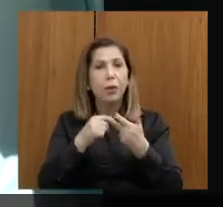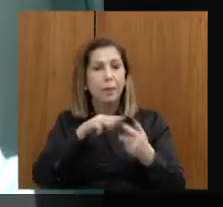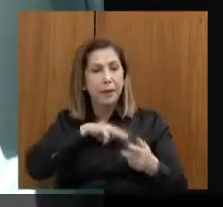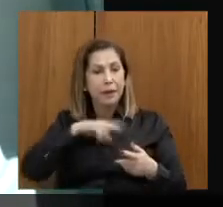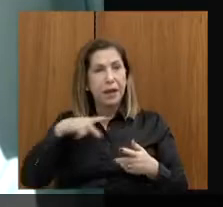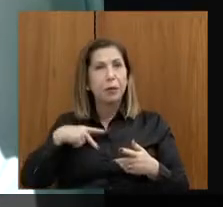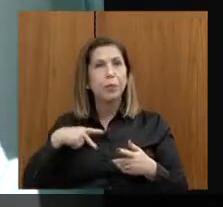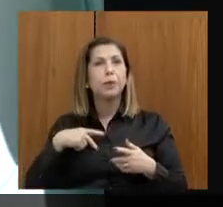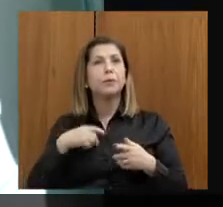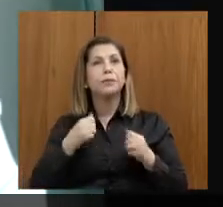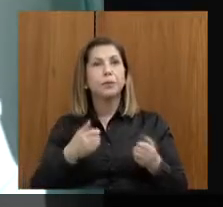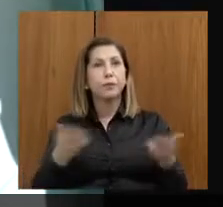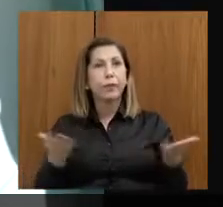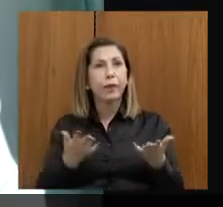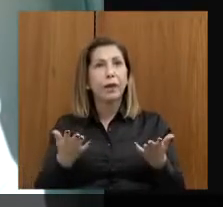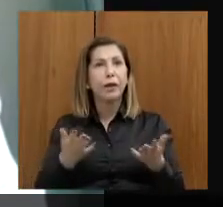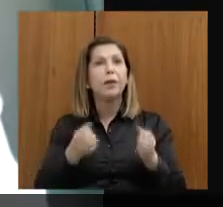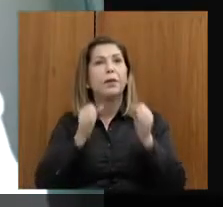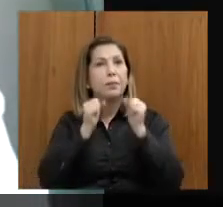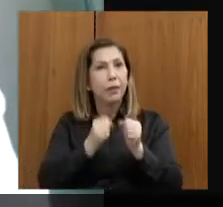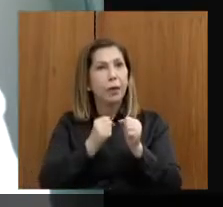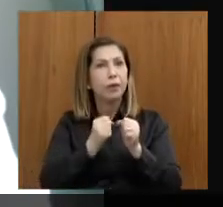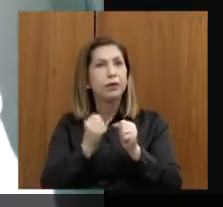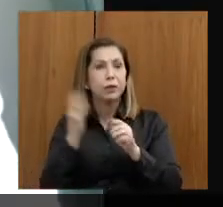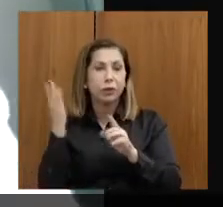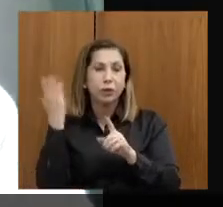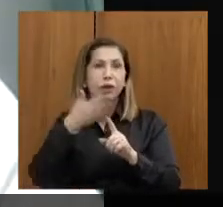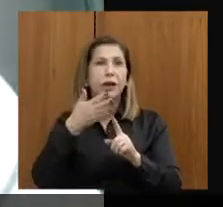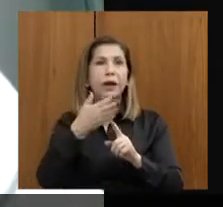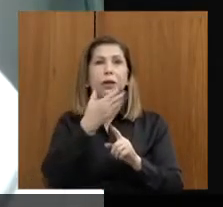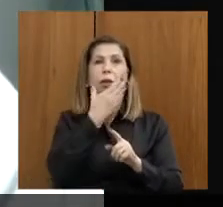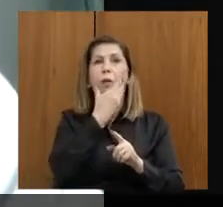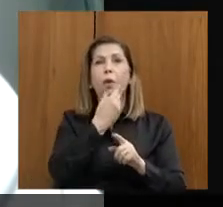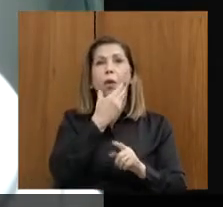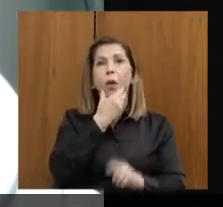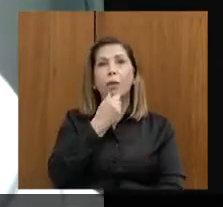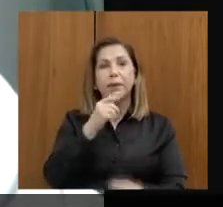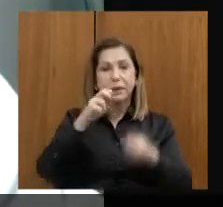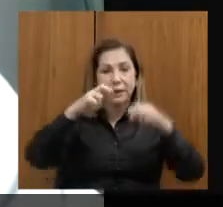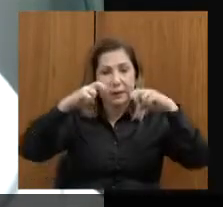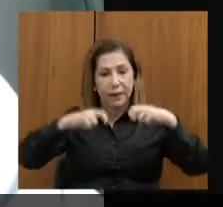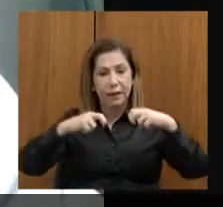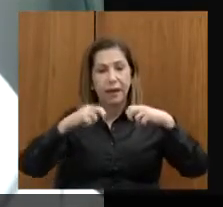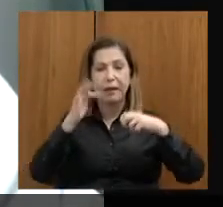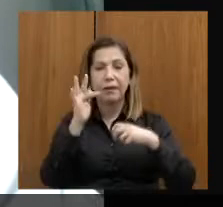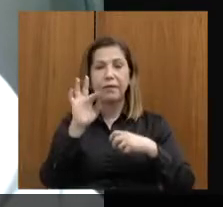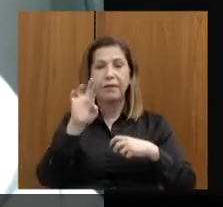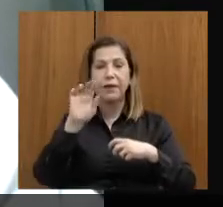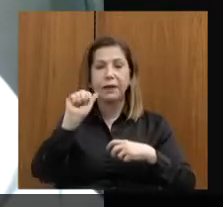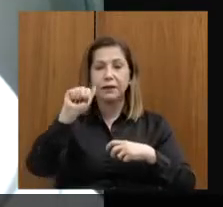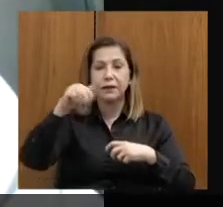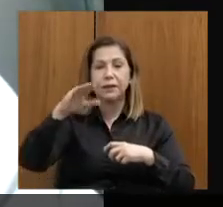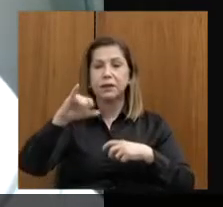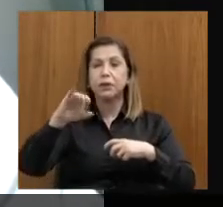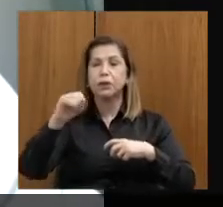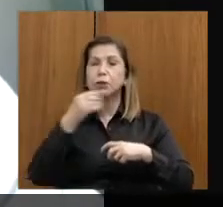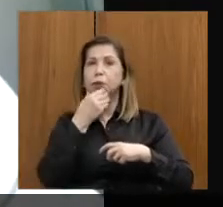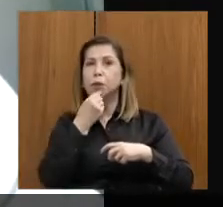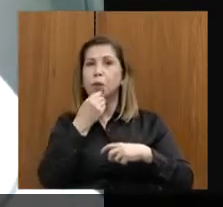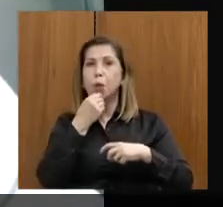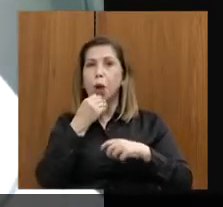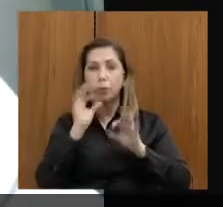de poder fazer este Lago a gente pode fazer diretamente que eu tô Francisco depois de conversar algumas coisas alguma coisa mais estruturada e Tens alguma coisa